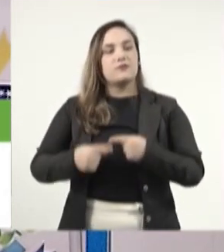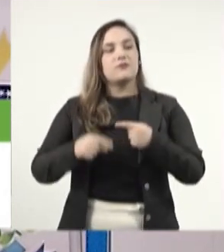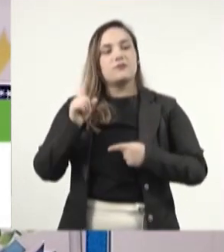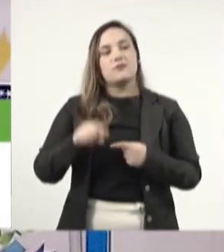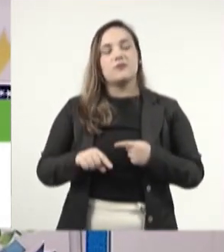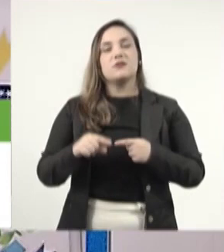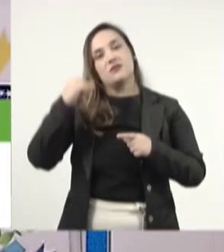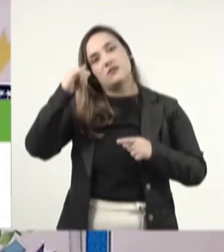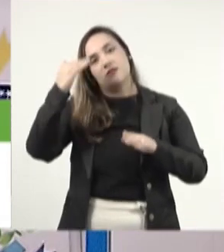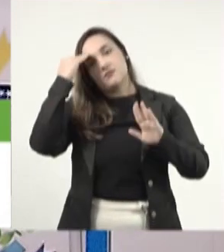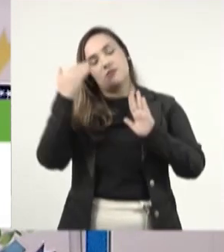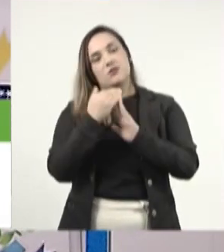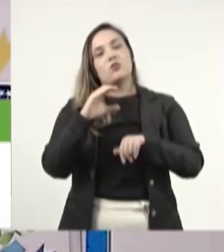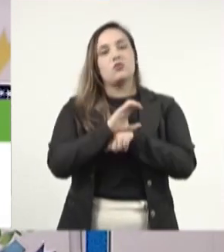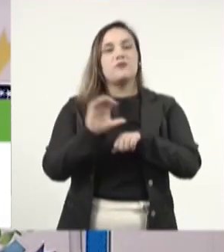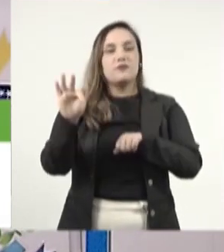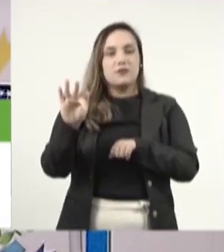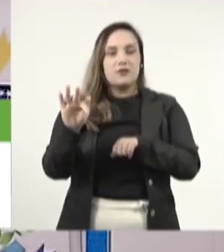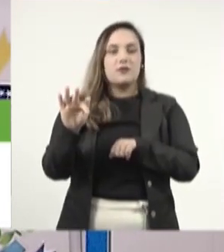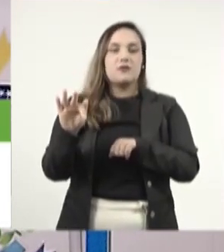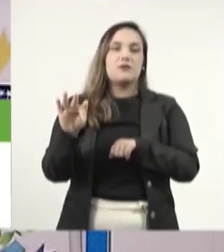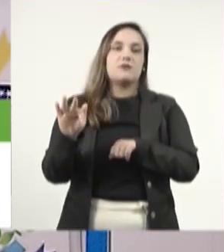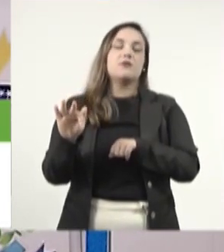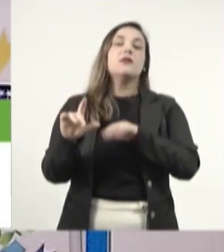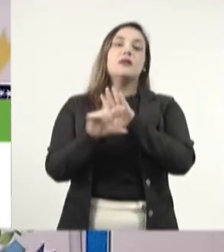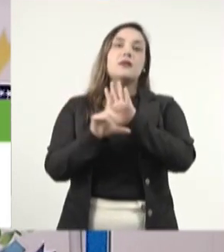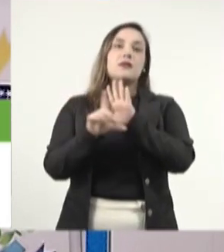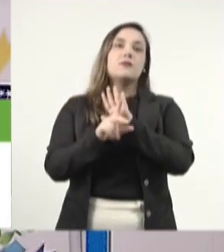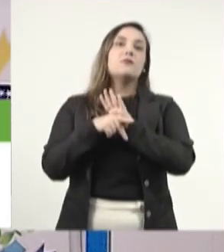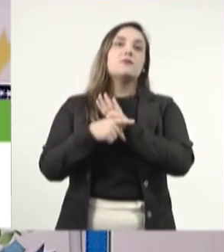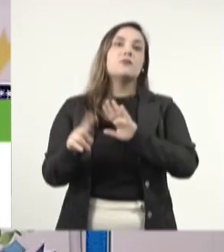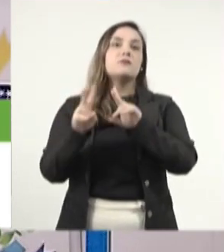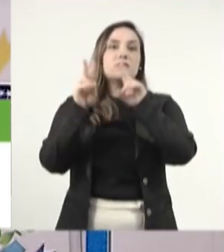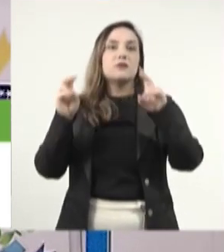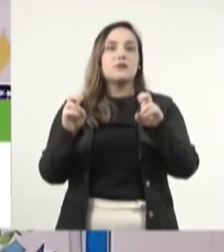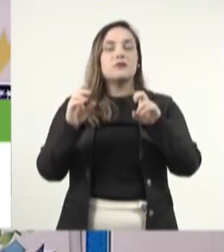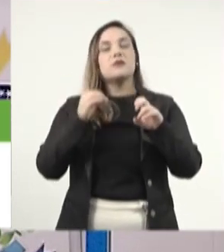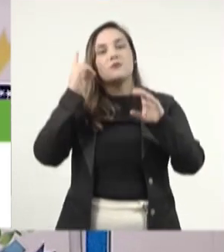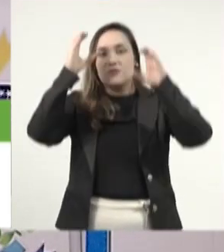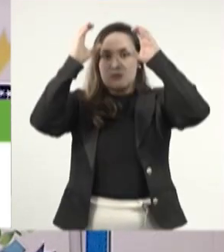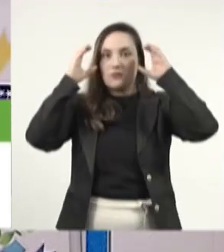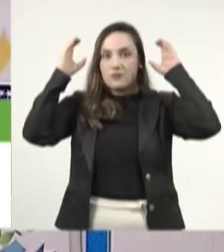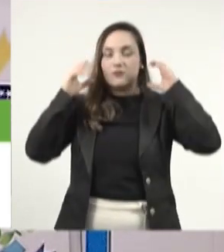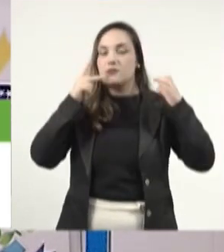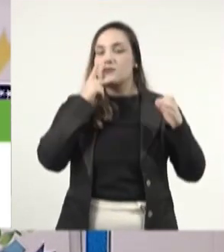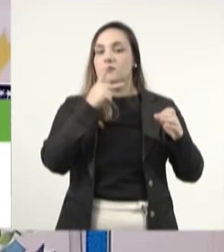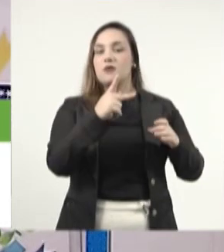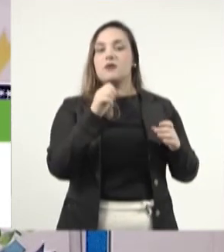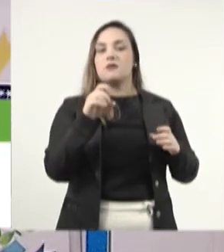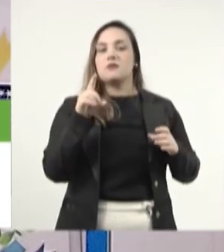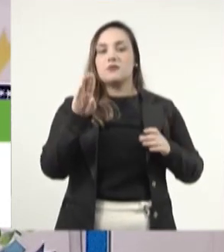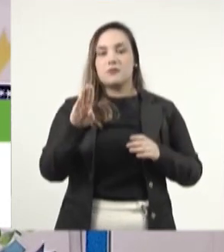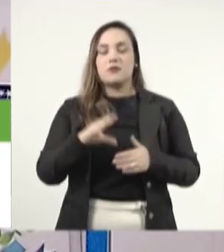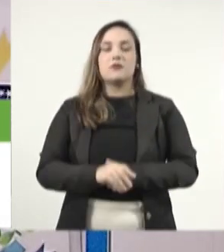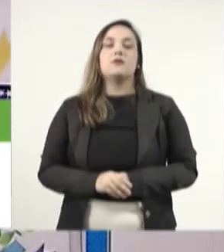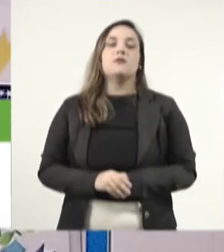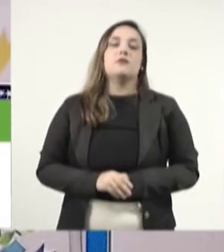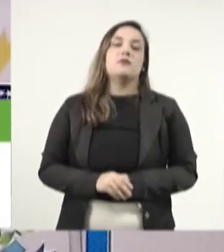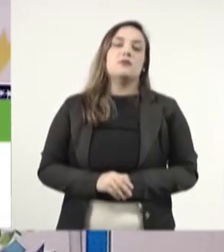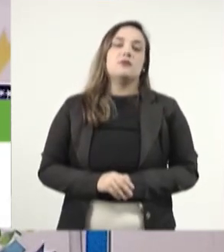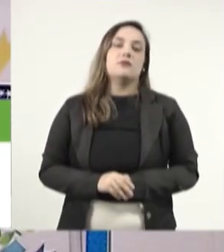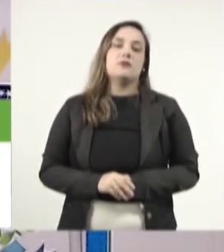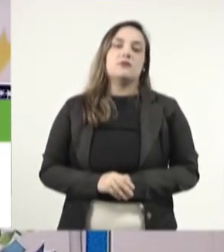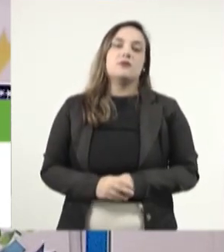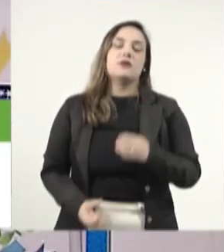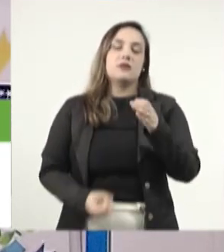sua constitucionalidade, a sua legalidade, matéria apresentada pelo deputado Caravina, do PSTB, e que